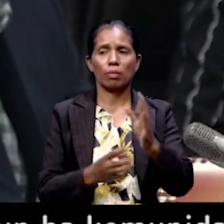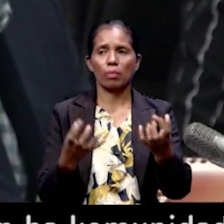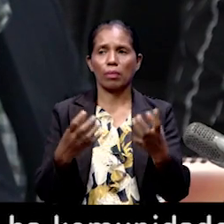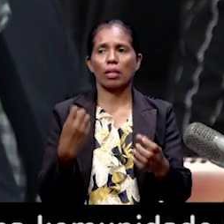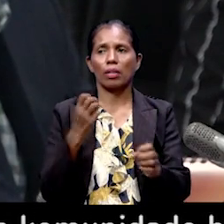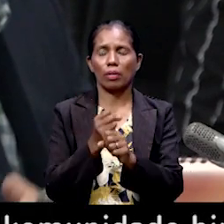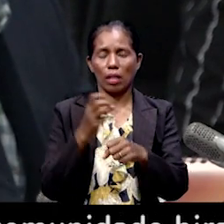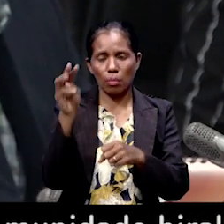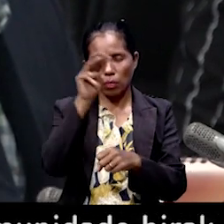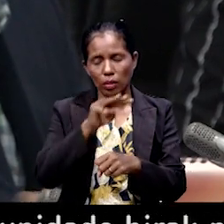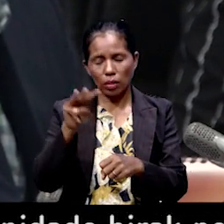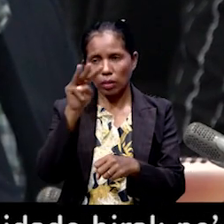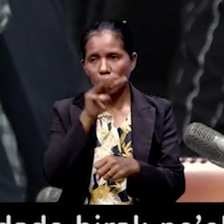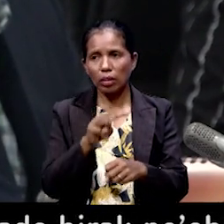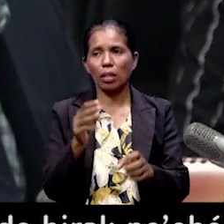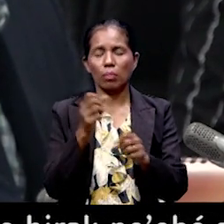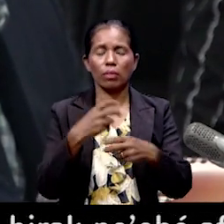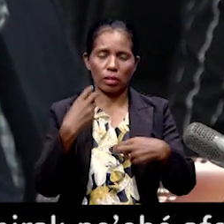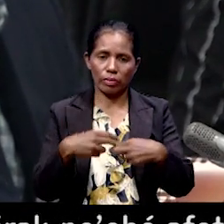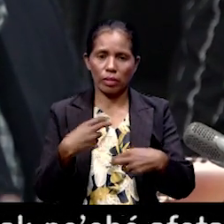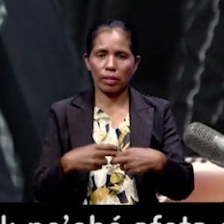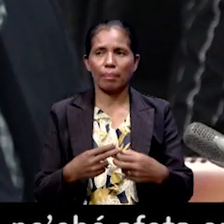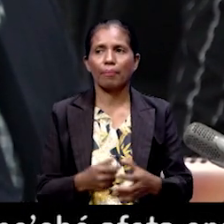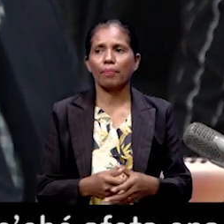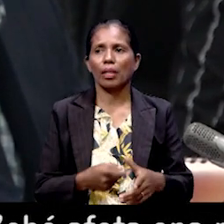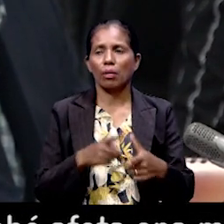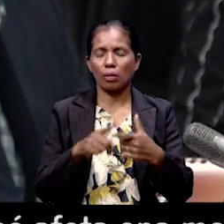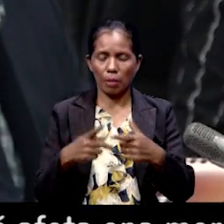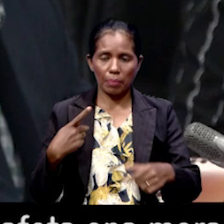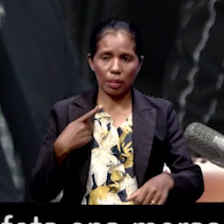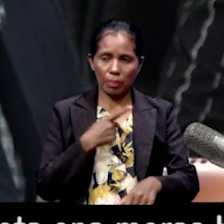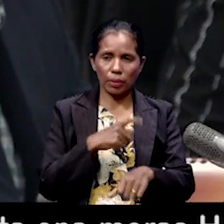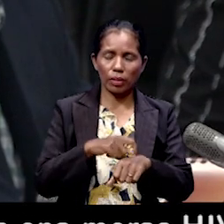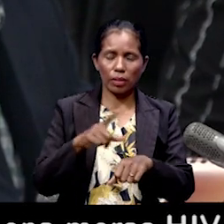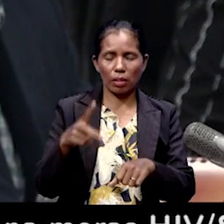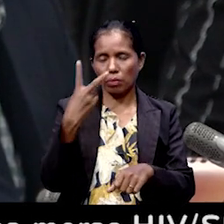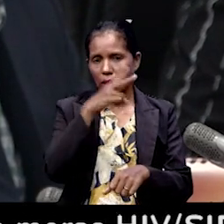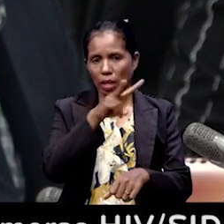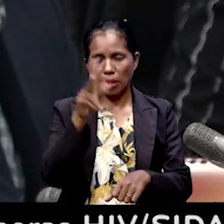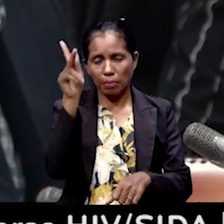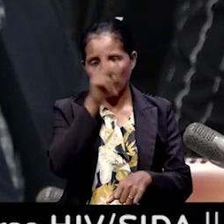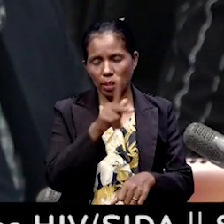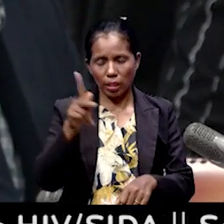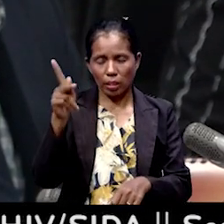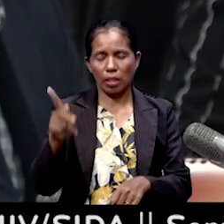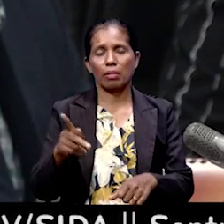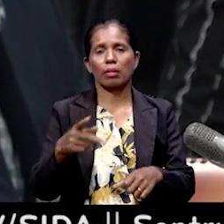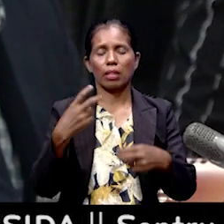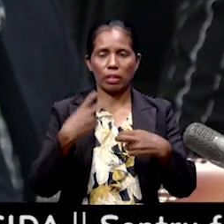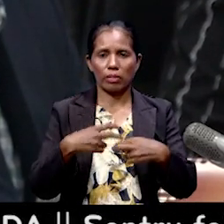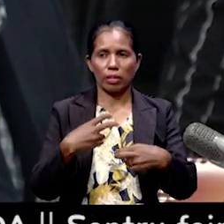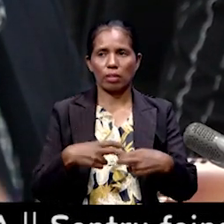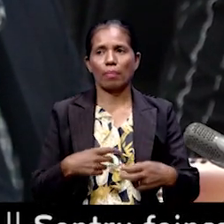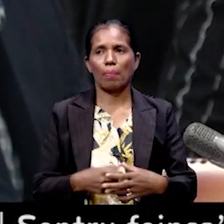tohalo monitorização, acompanhamento mais difícil. Não é mais Parlamento Nacional, a tohalo fiscalização mais complicado.